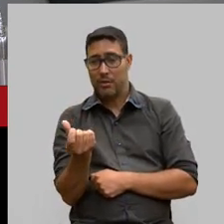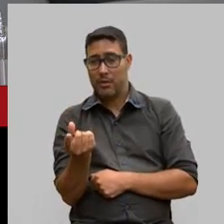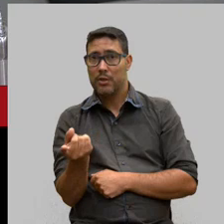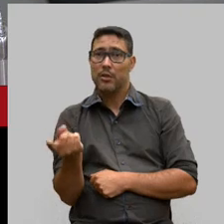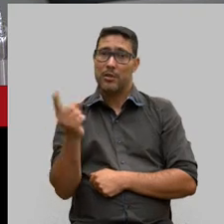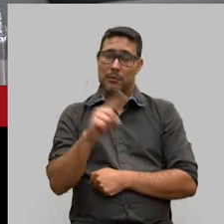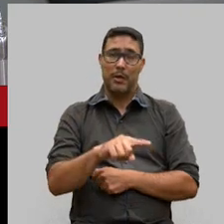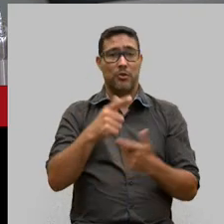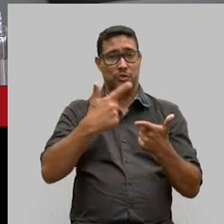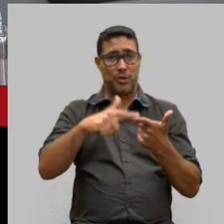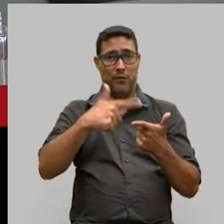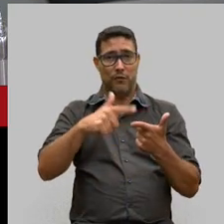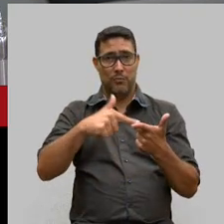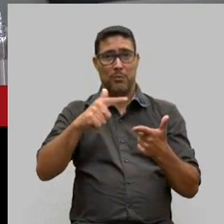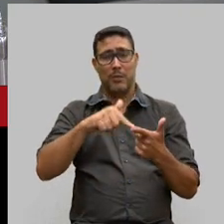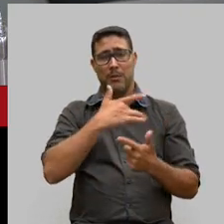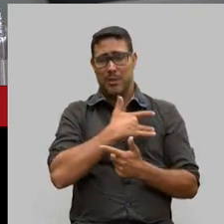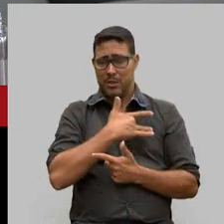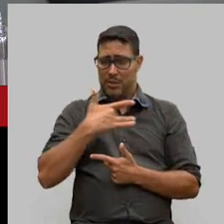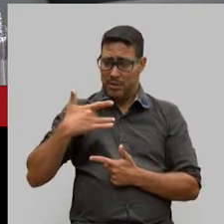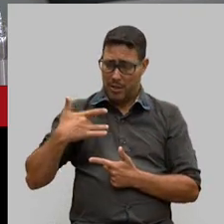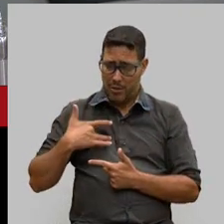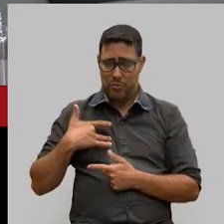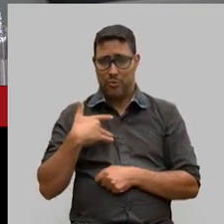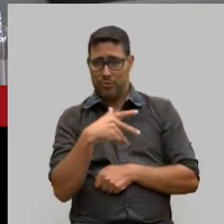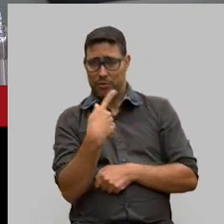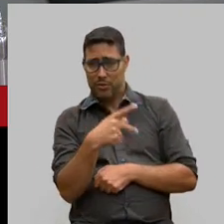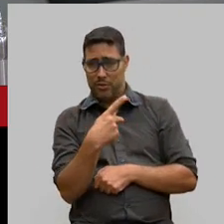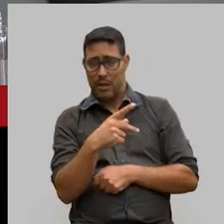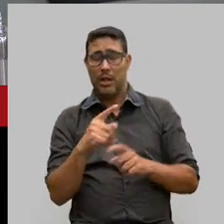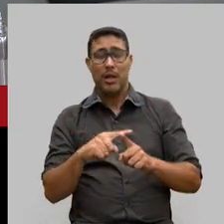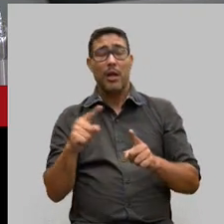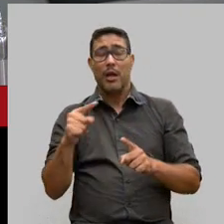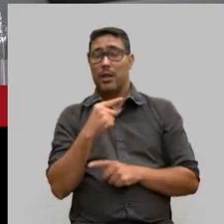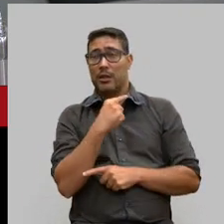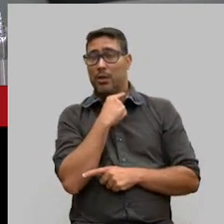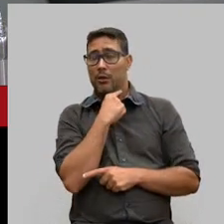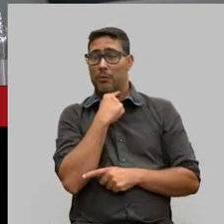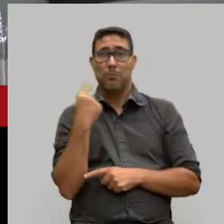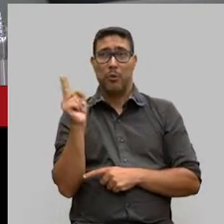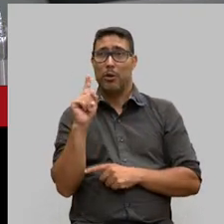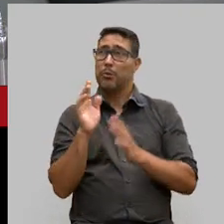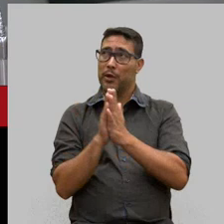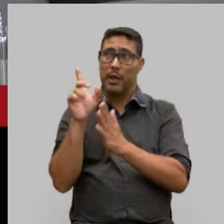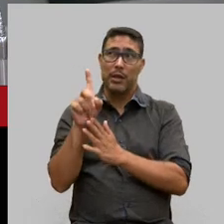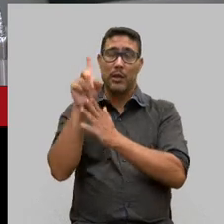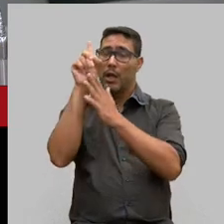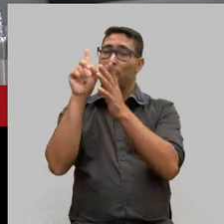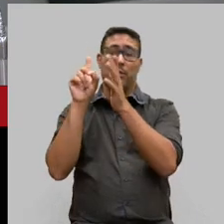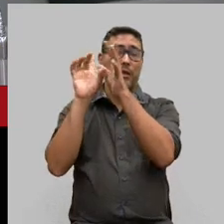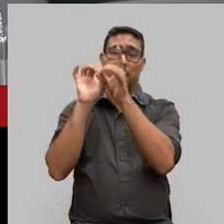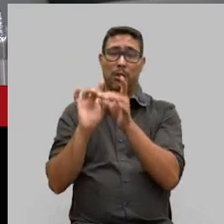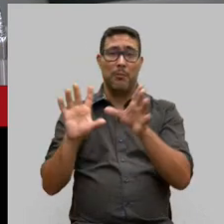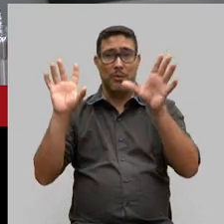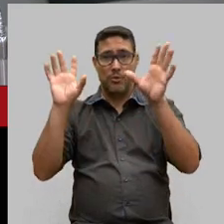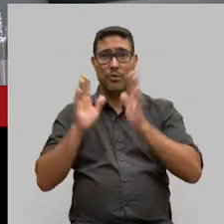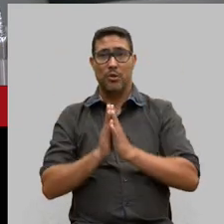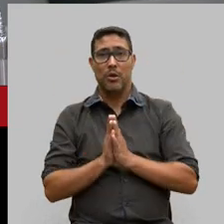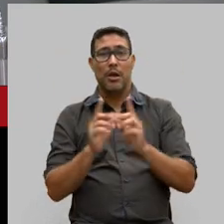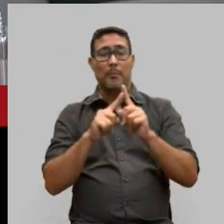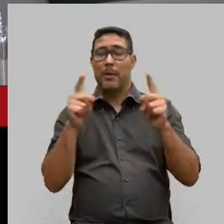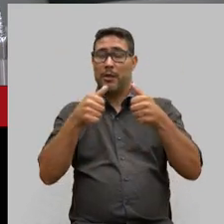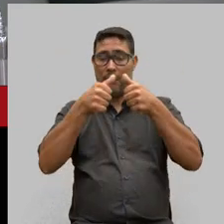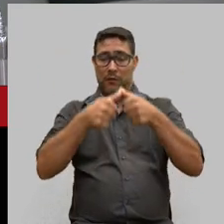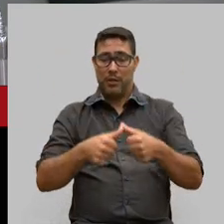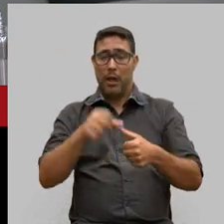problema gravíssimo de saúde com ele eu não o perdi porque Deus não me permitiu eu perder ele mas eu morei com ele 8 meses no